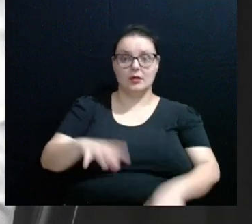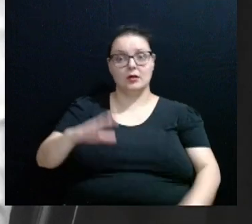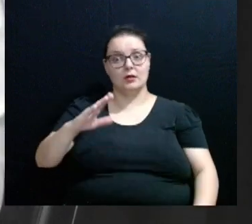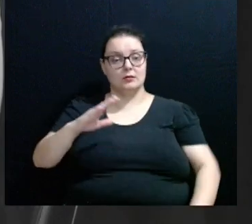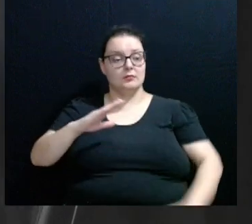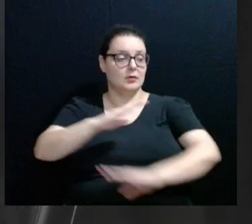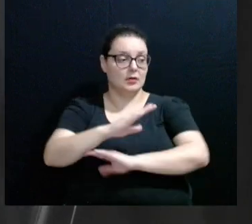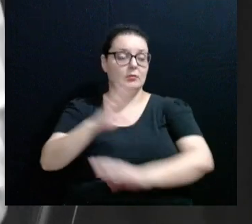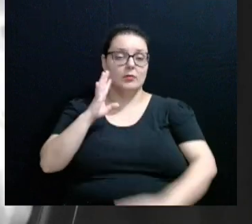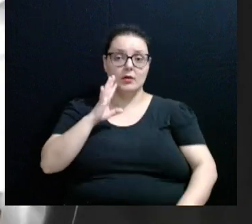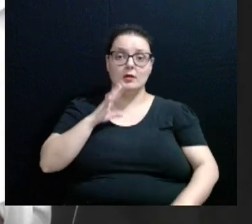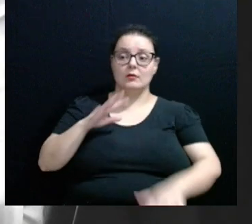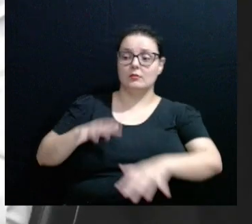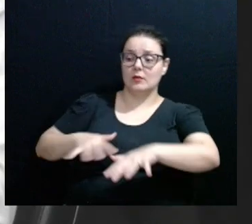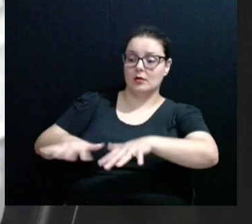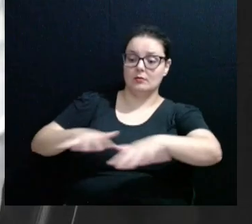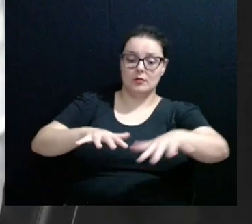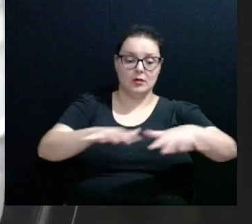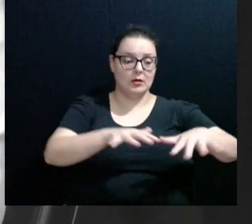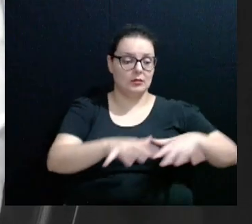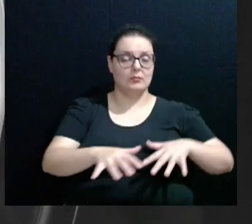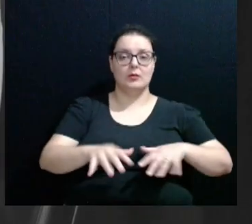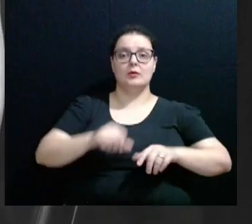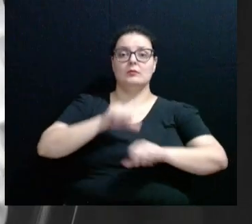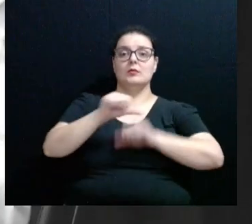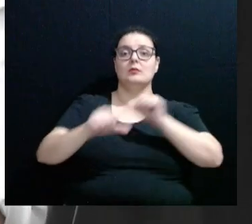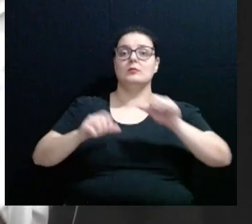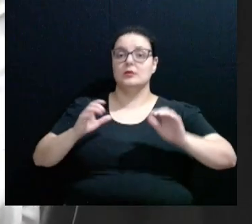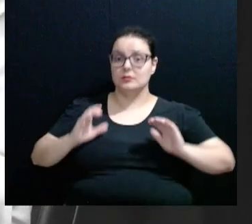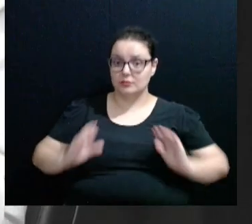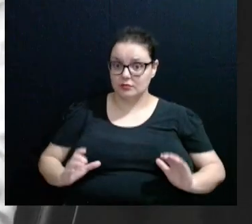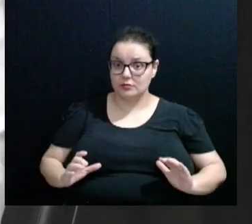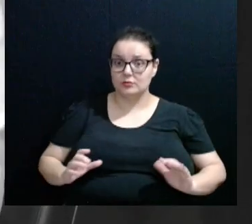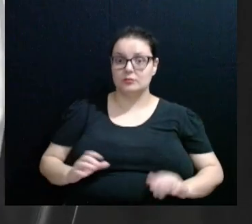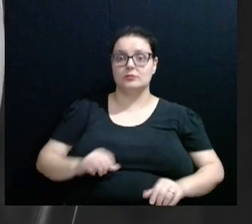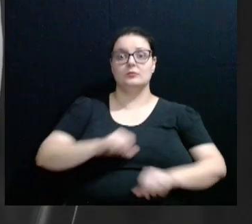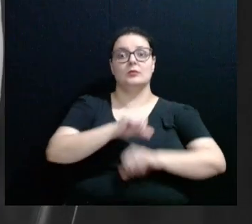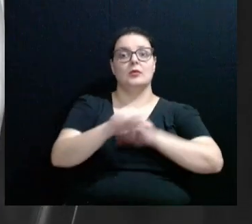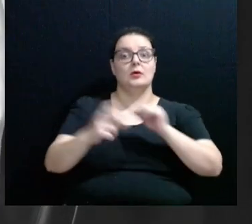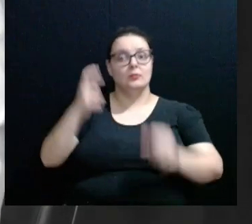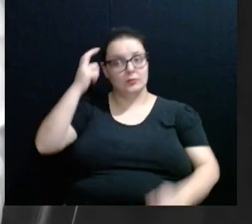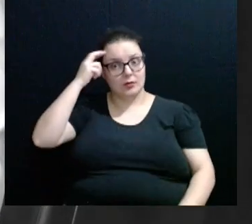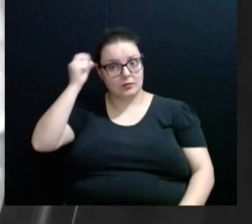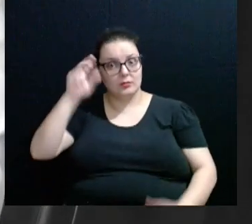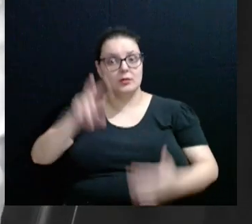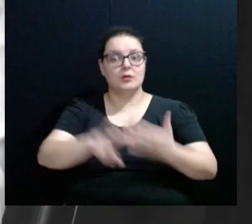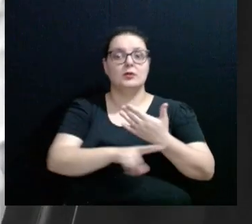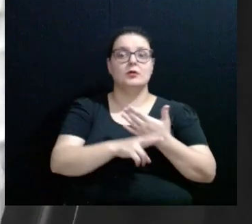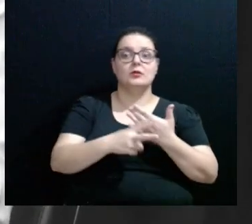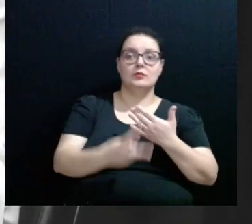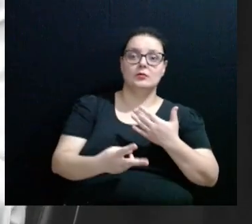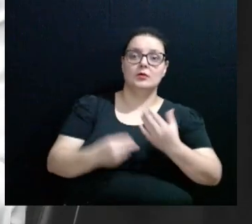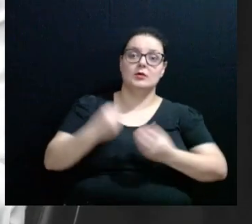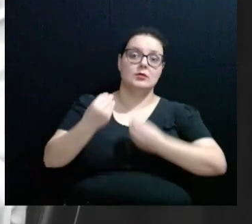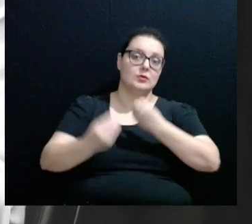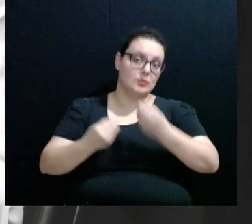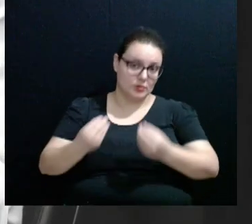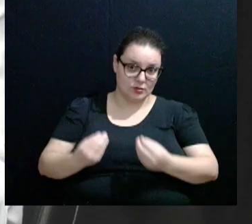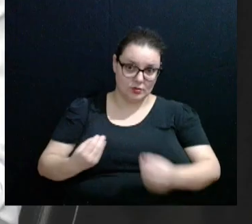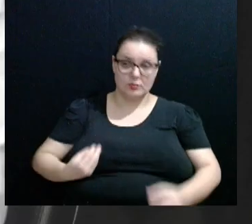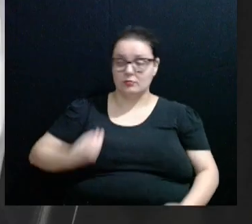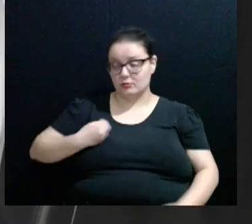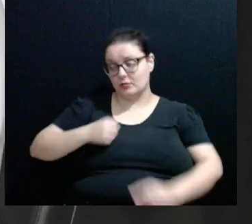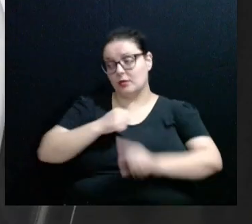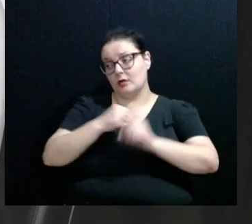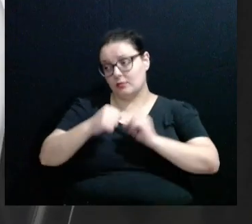você movimenta uma mudança de comportamento, uma mudança de cultura, e isso tem um impacto de como a gente quer viver em sociedade